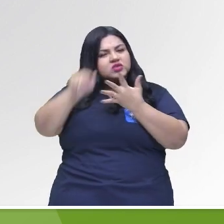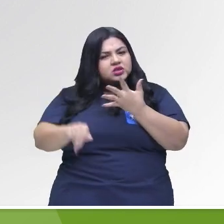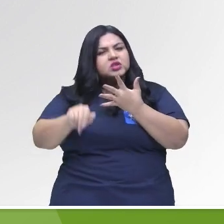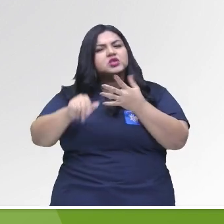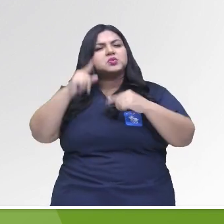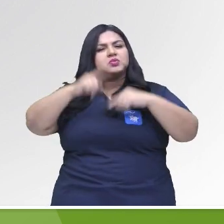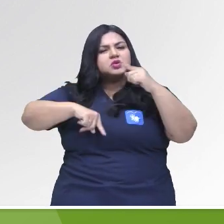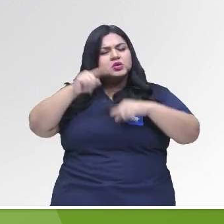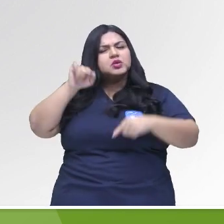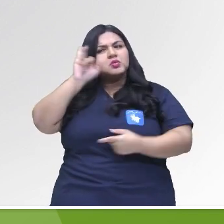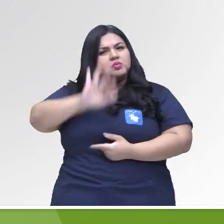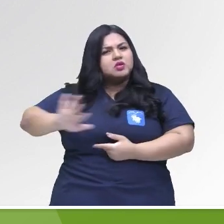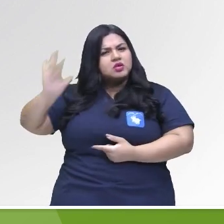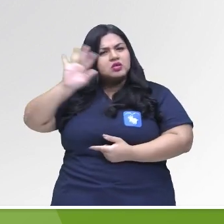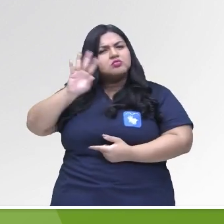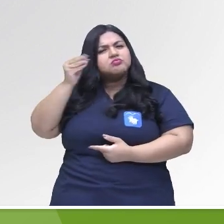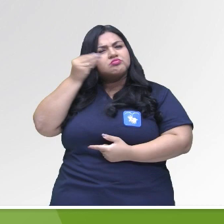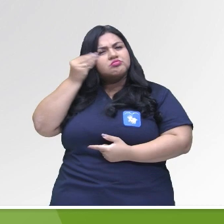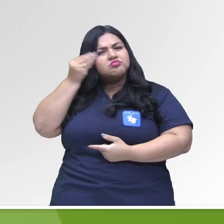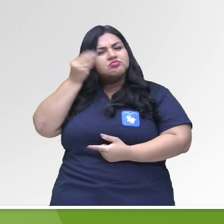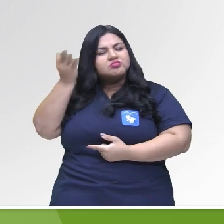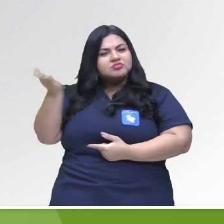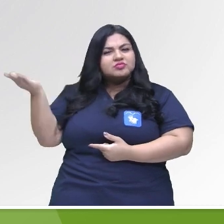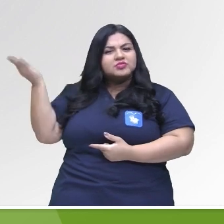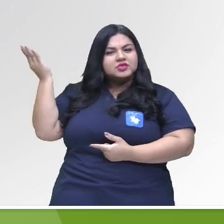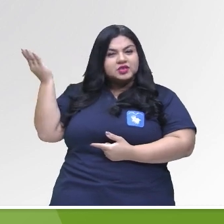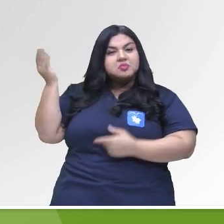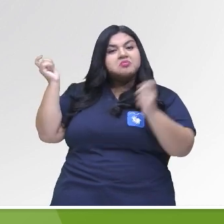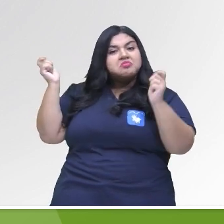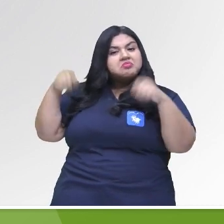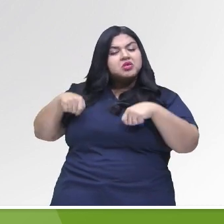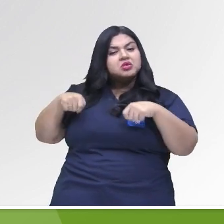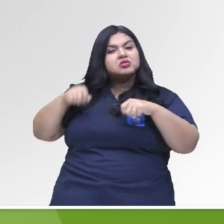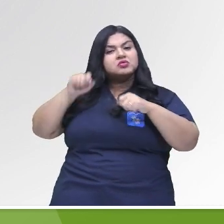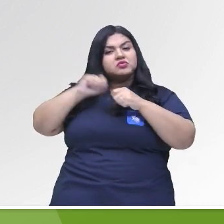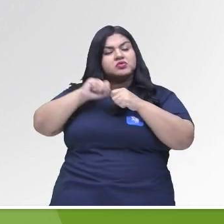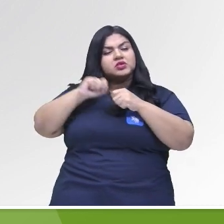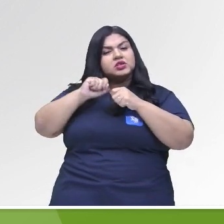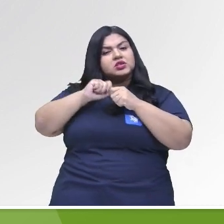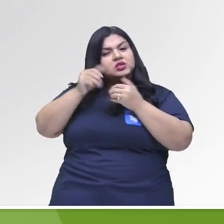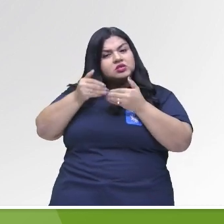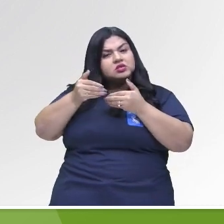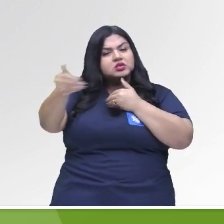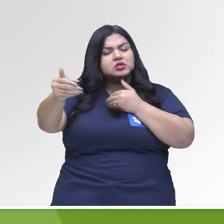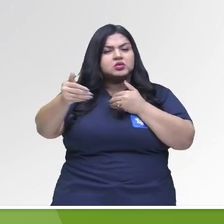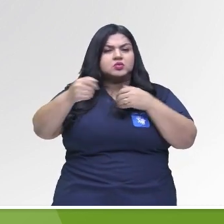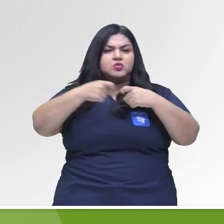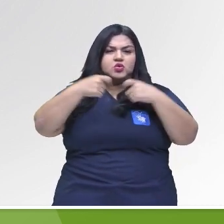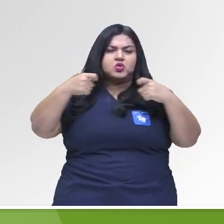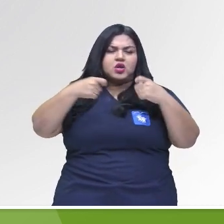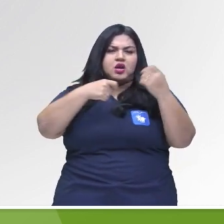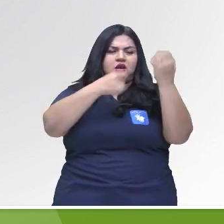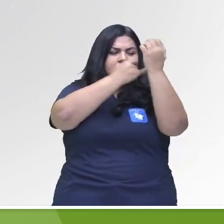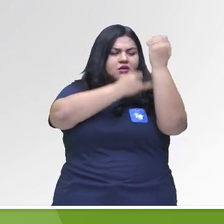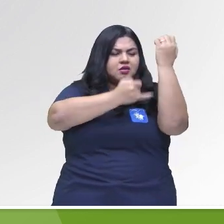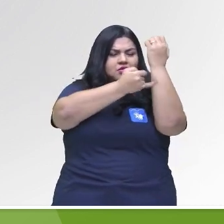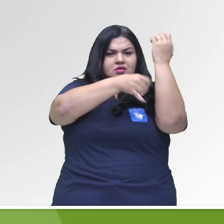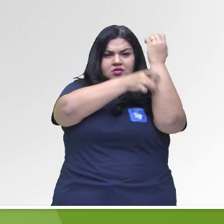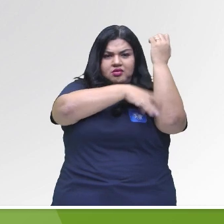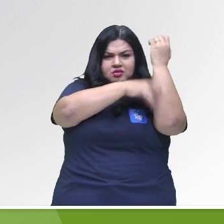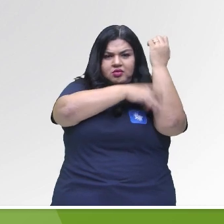coloquei imagens, né, de vários materiais que podem ser produzidos a partir da borracha natural, tá? Tem